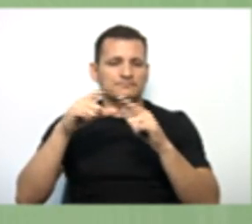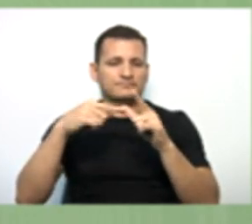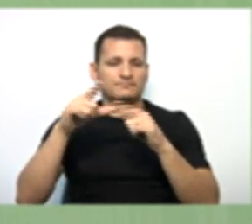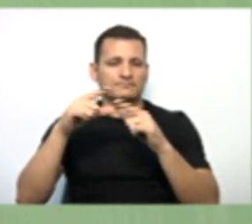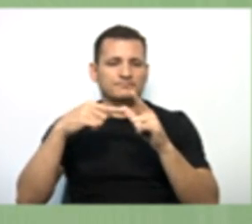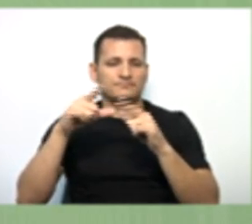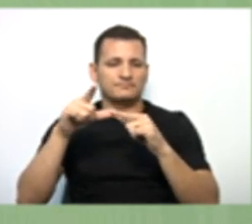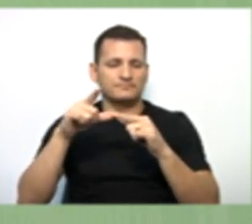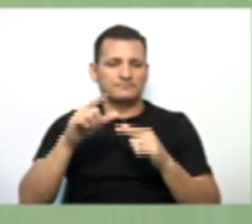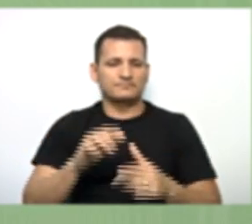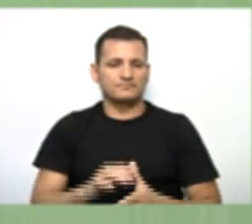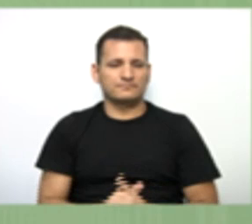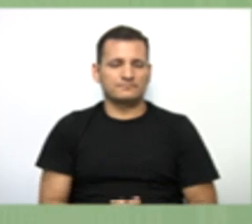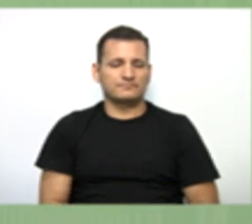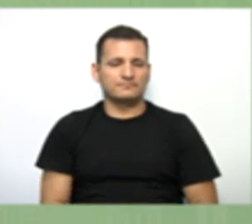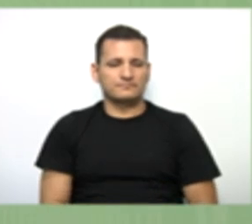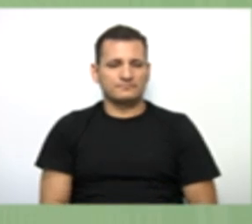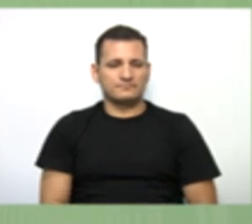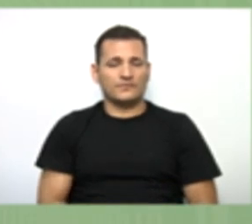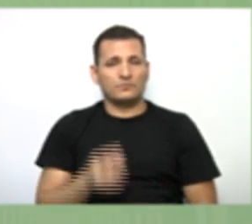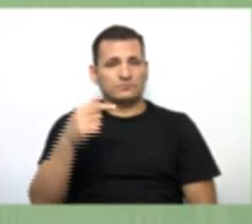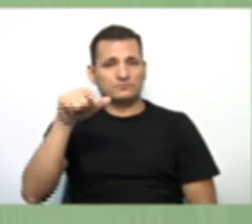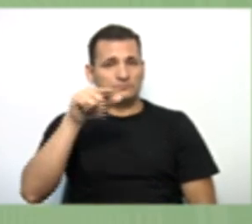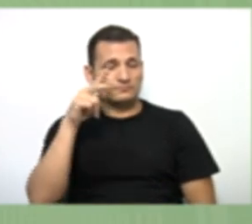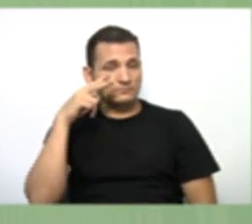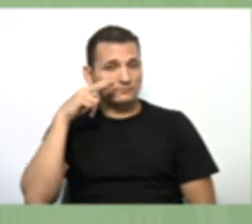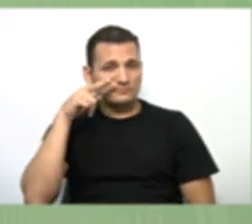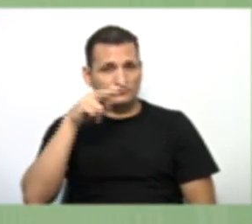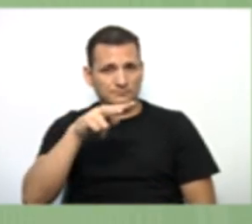vezes. Vocês vão ver aí